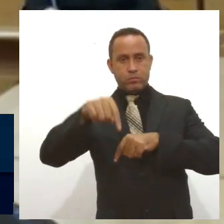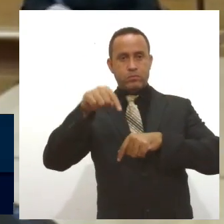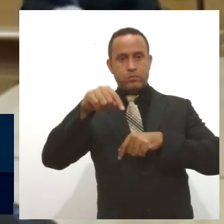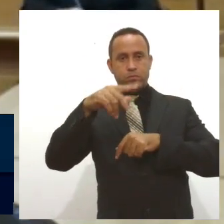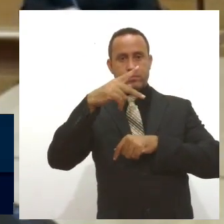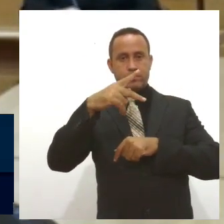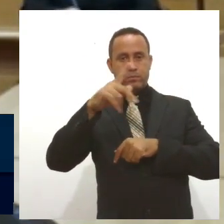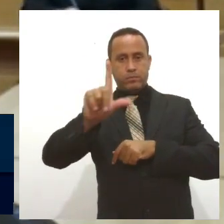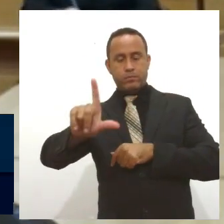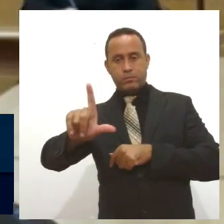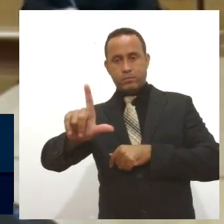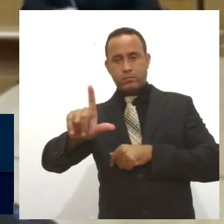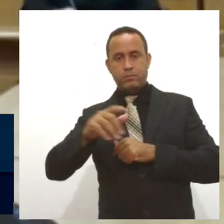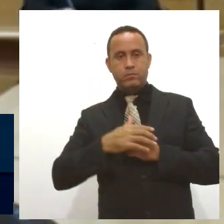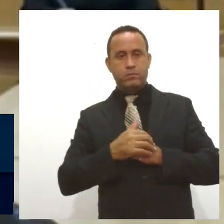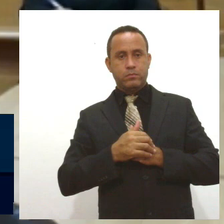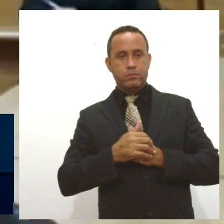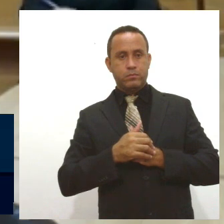o PL